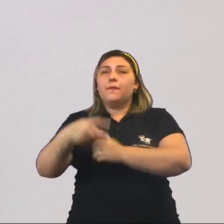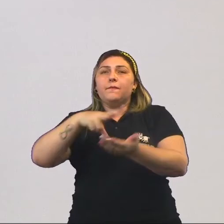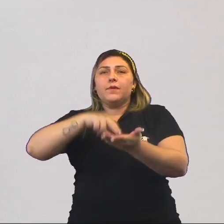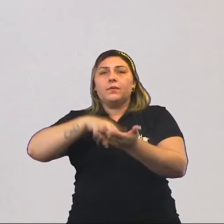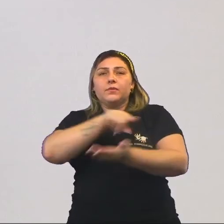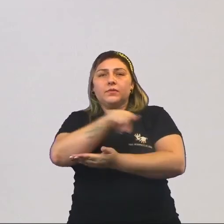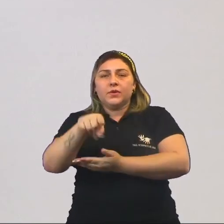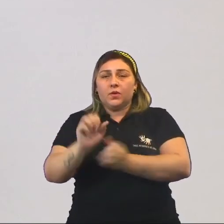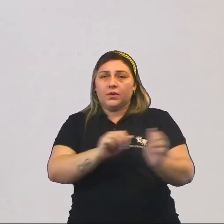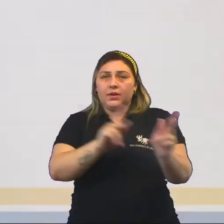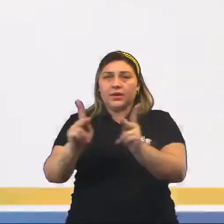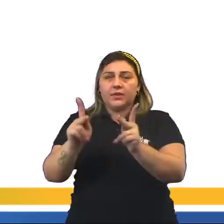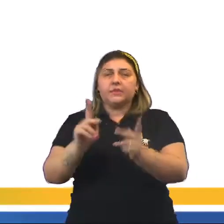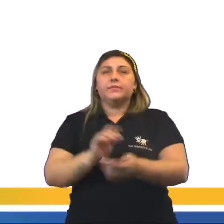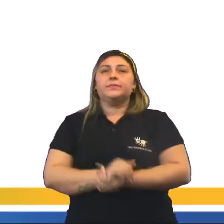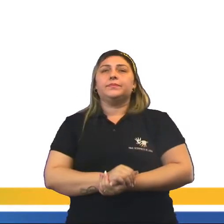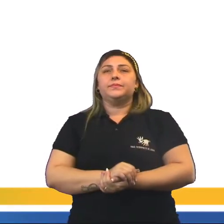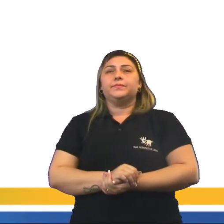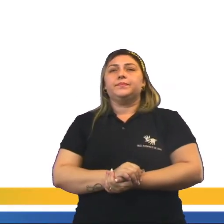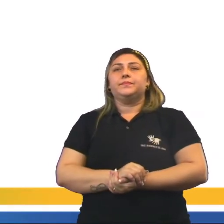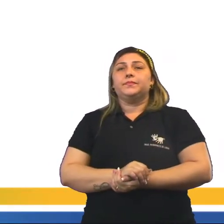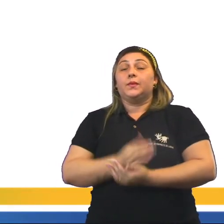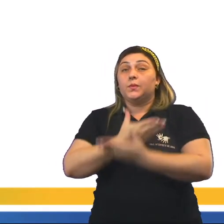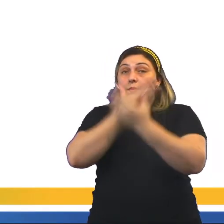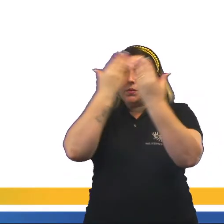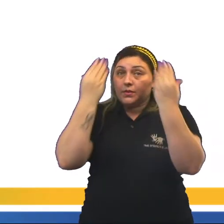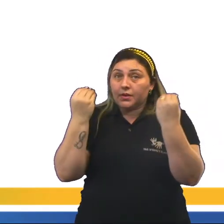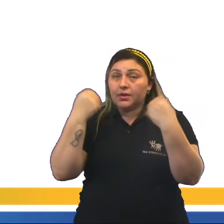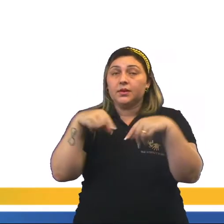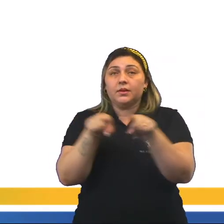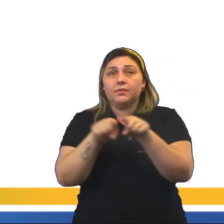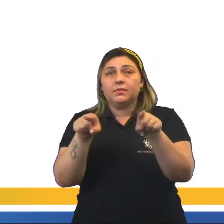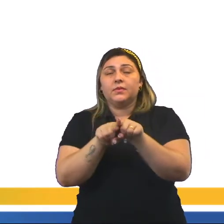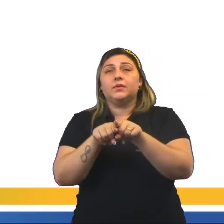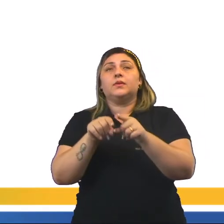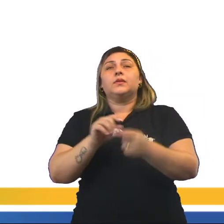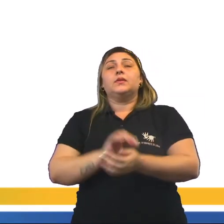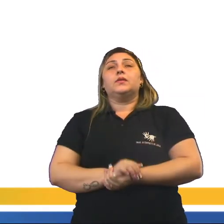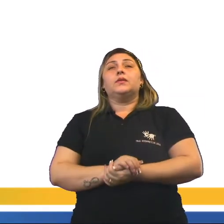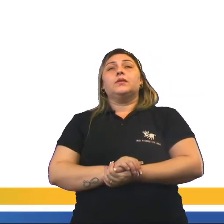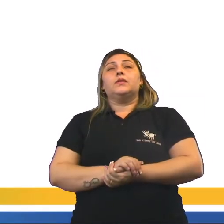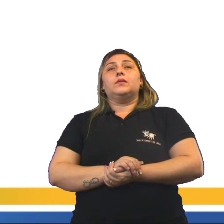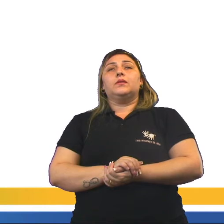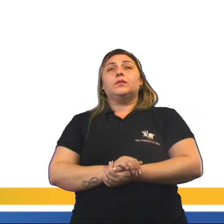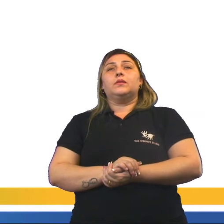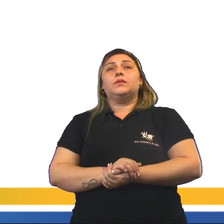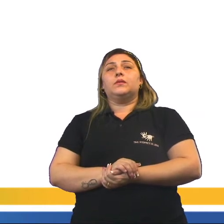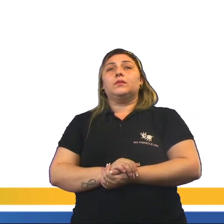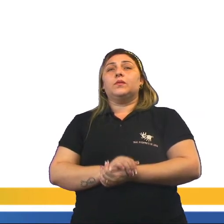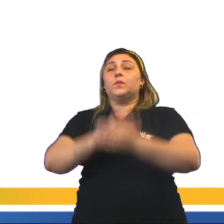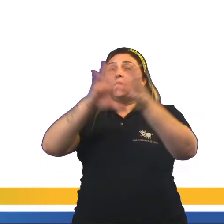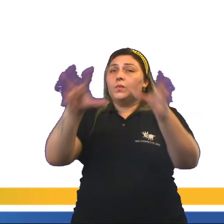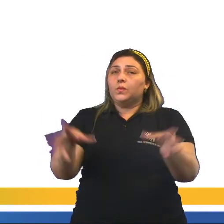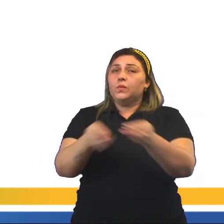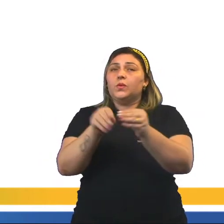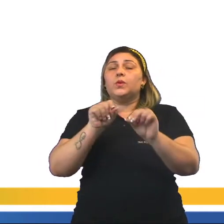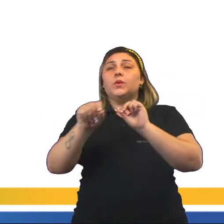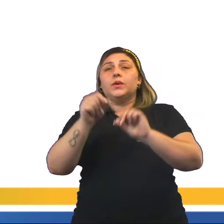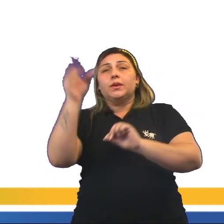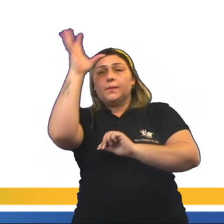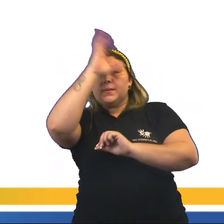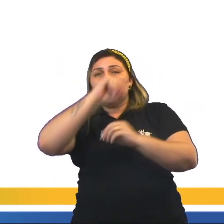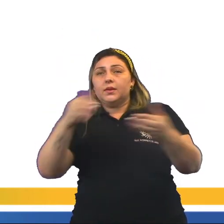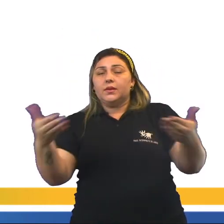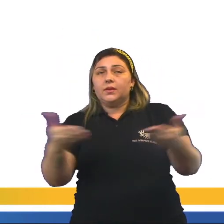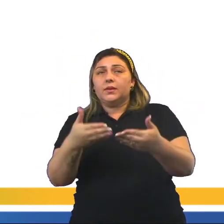vocabulário de vocês, ok? Não esqueçam aí, então, vamos fazer um resumo aí do que nós aprendemos